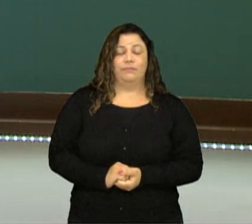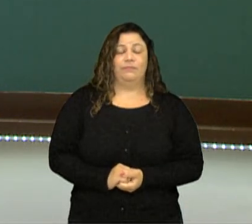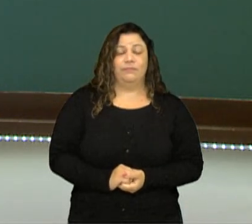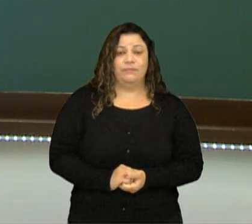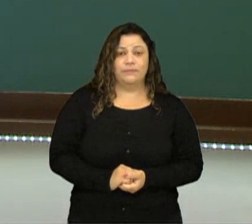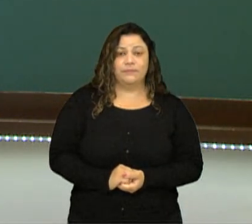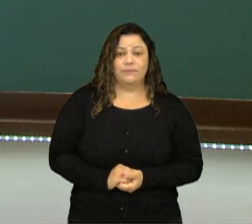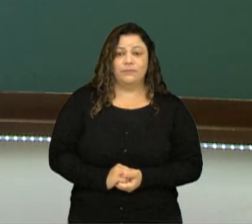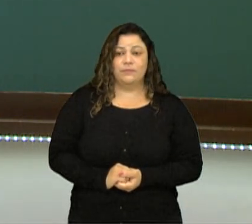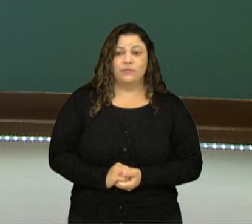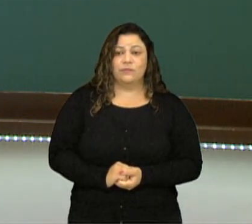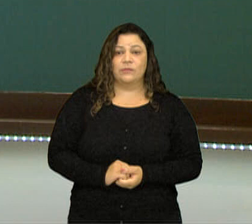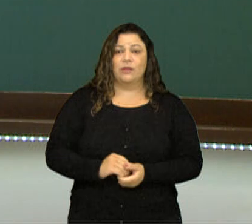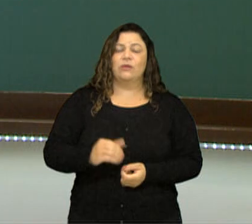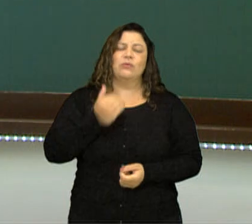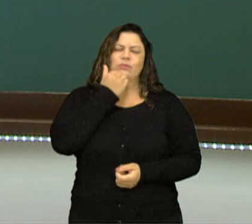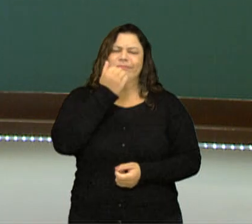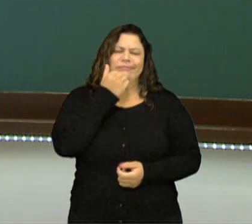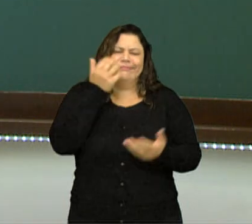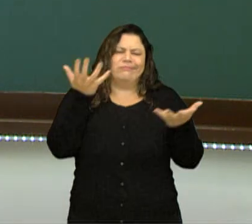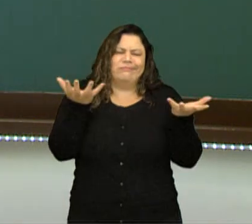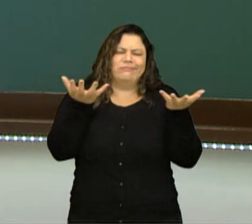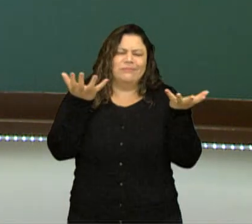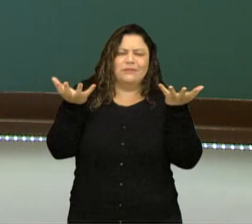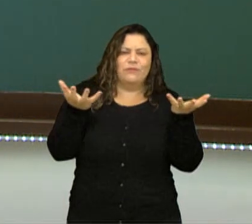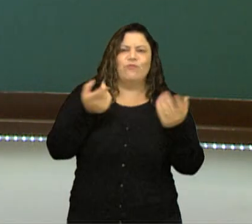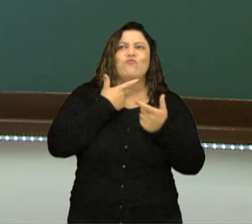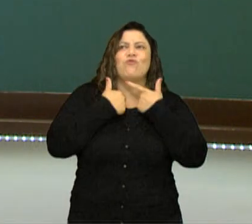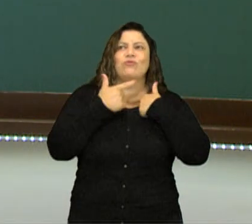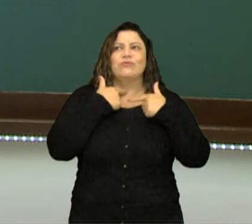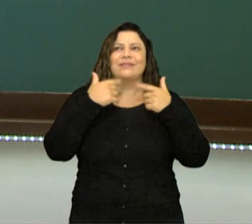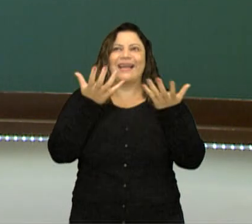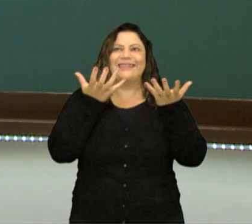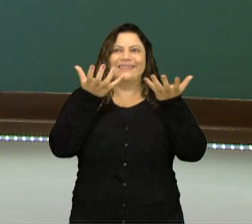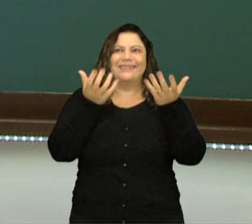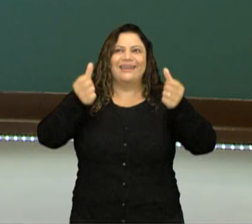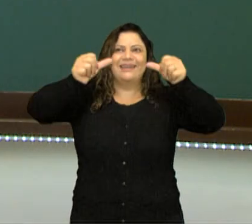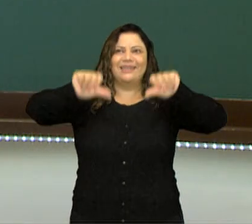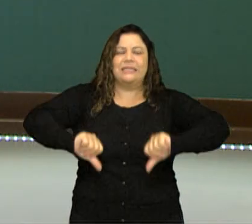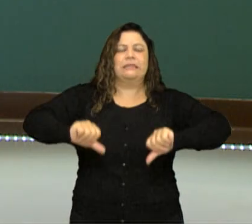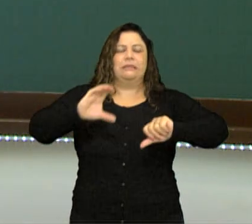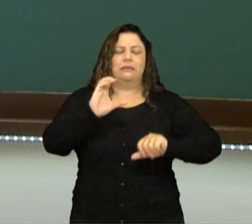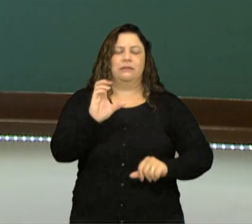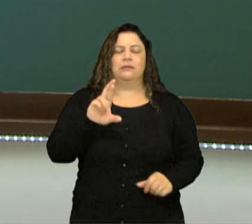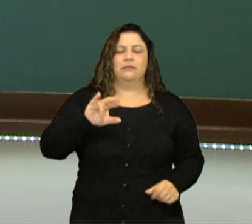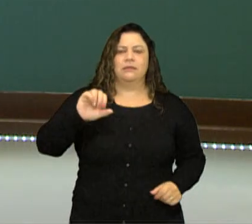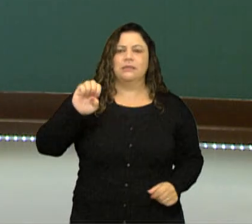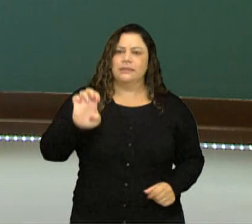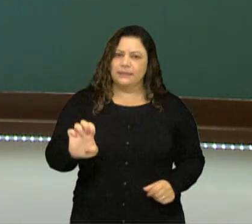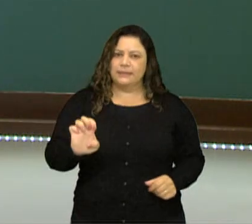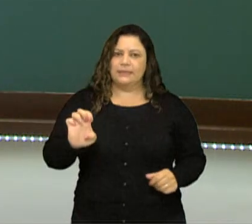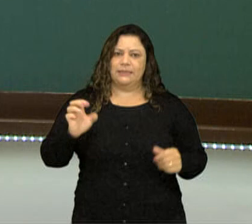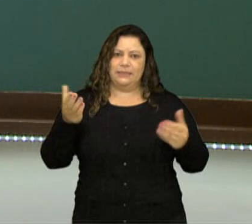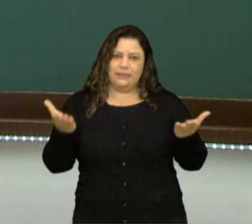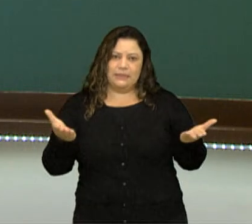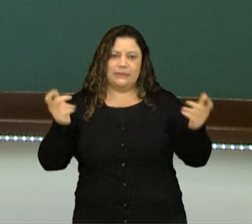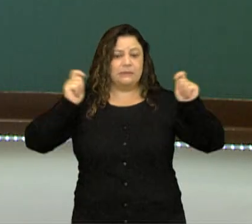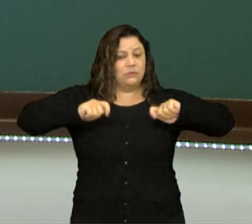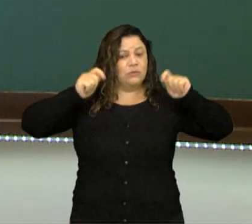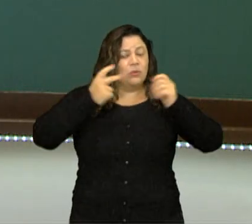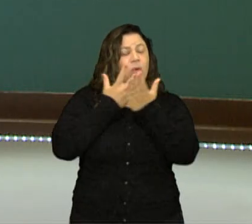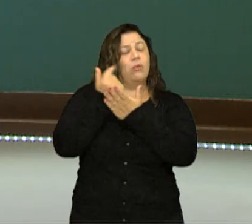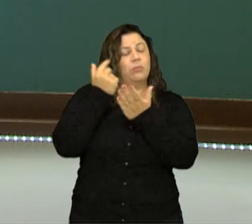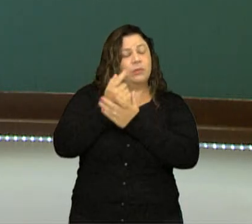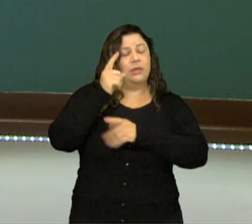de querer que a crise volte, mas é que a crise possibilitava ele comprar e fazer algumas coisas,